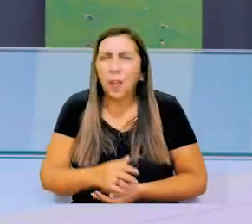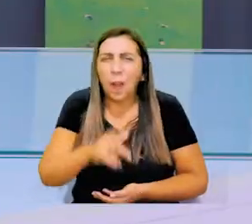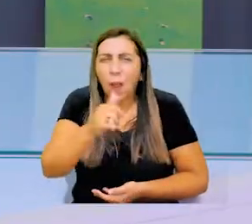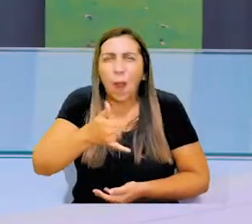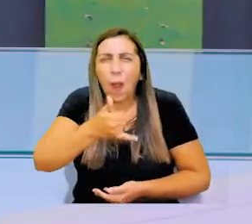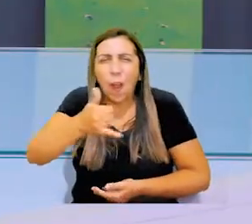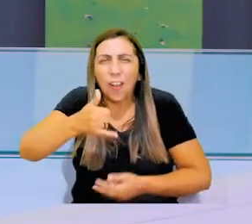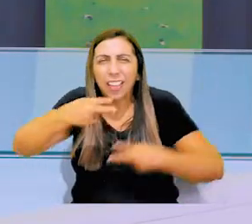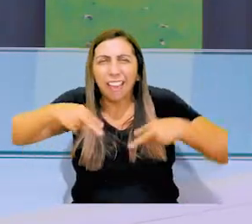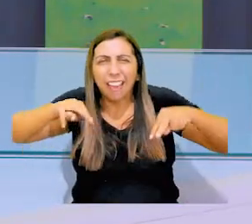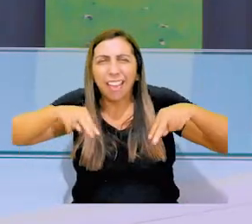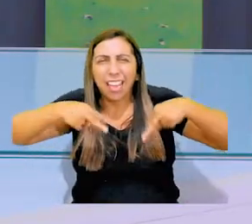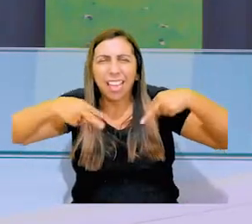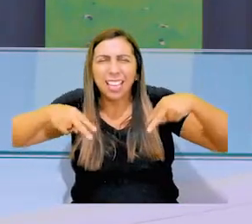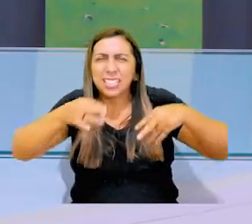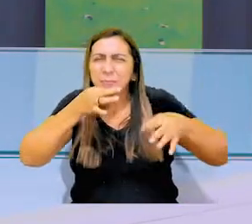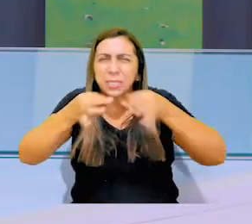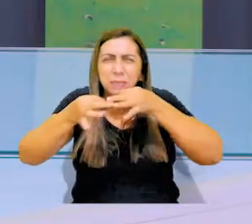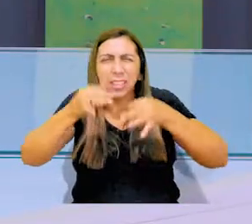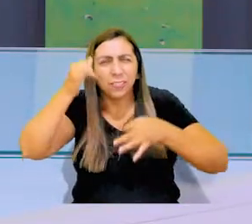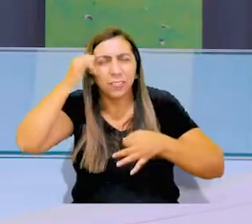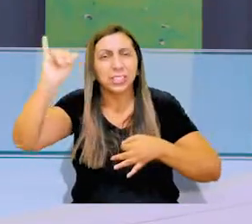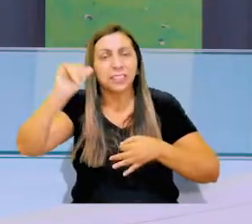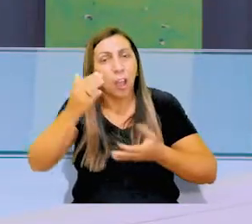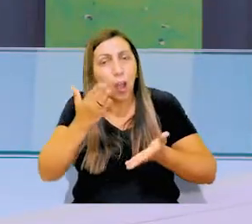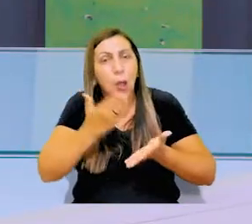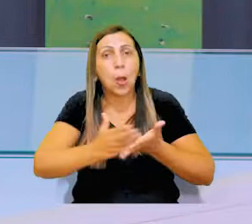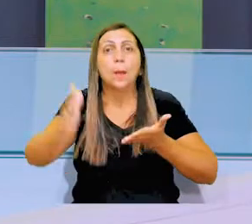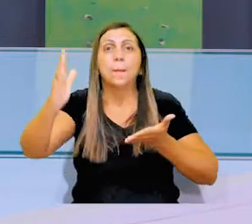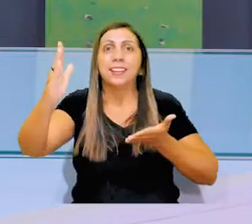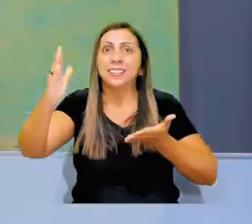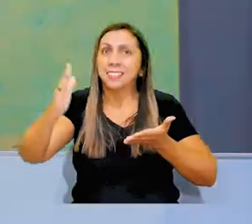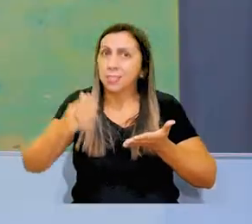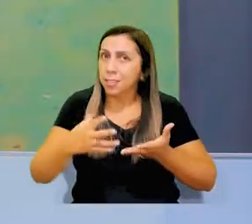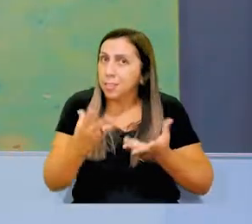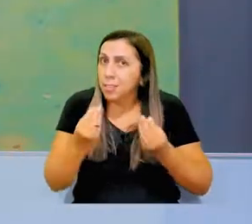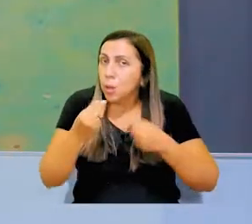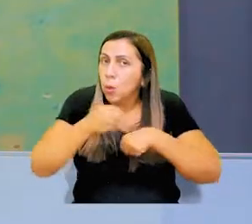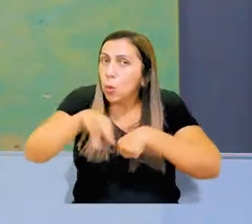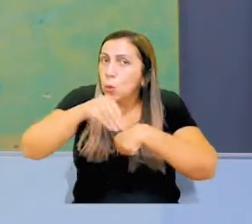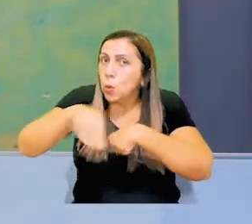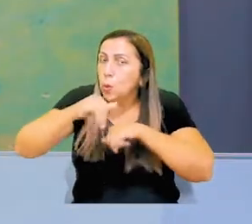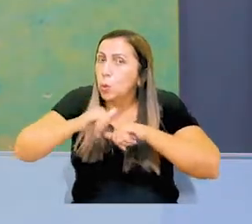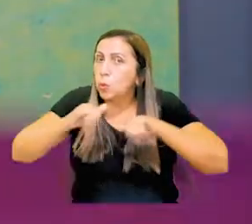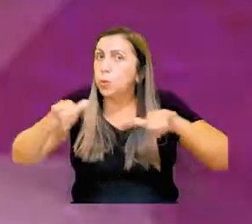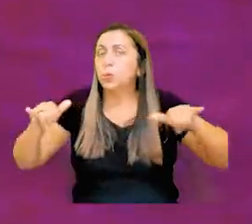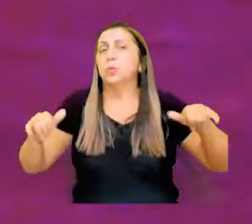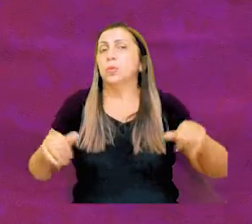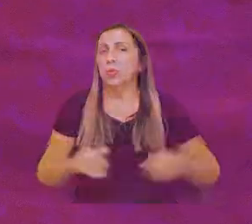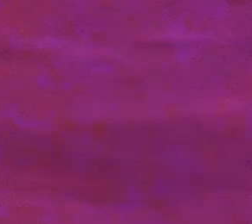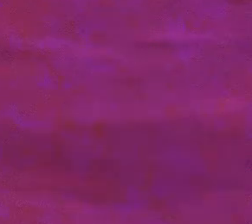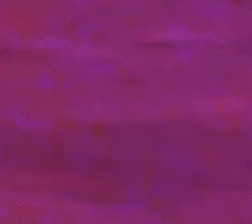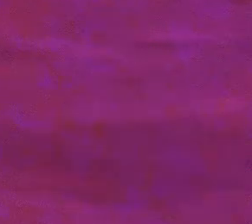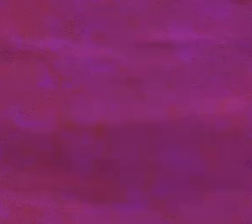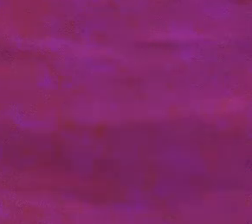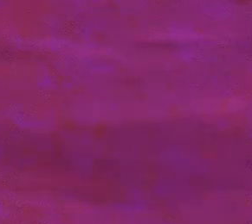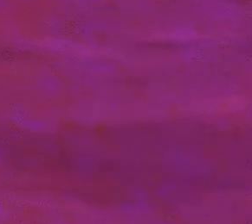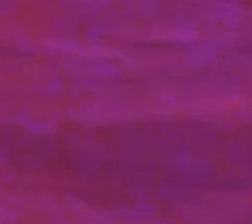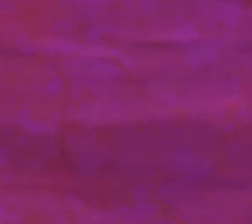Bota um óleozinho aí no armador da rede pra não fazer zoada, que vai começar uma ruma de notícia.